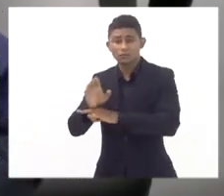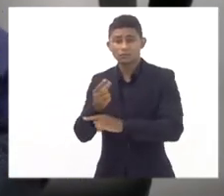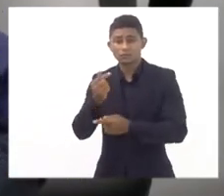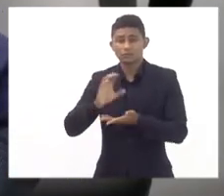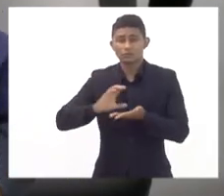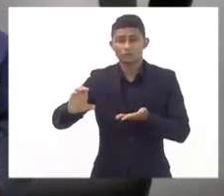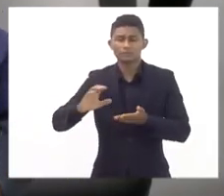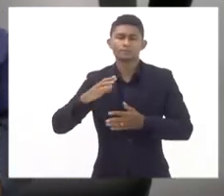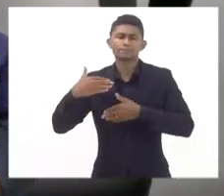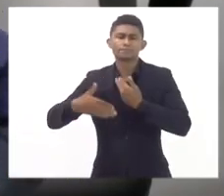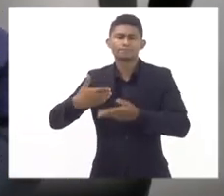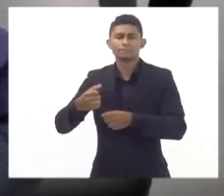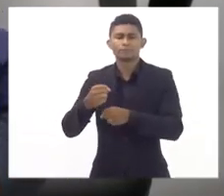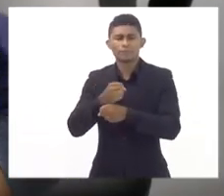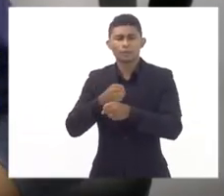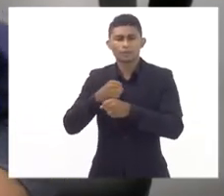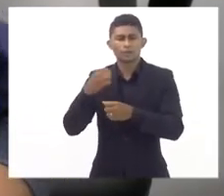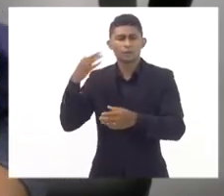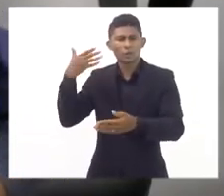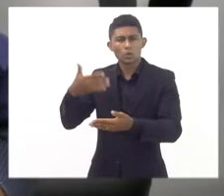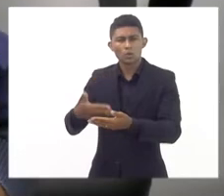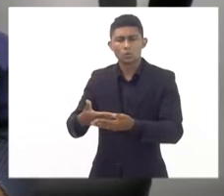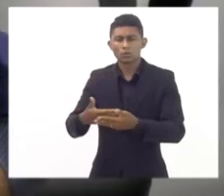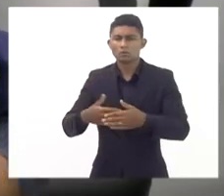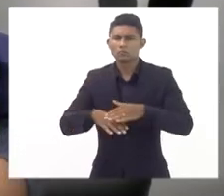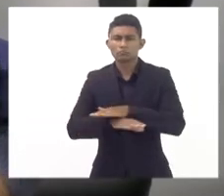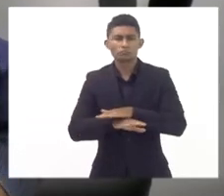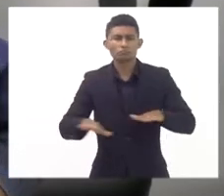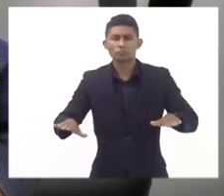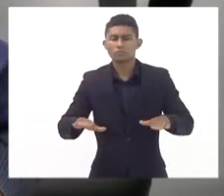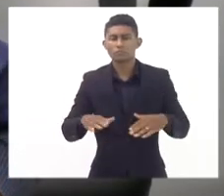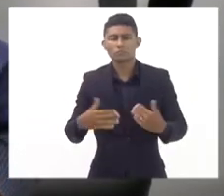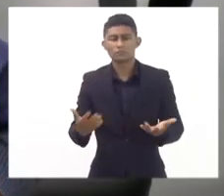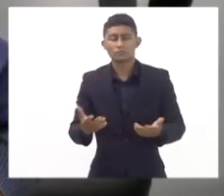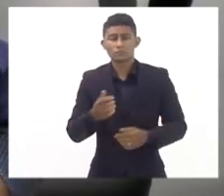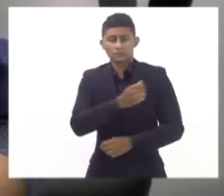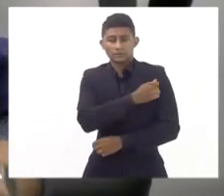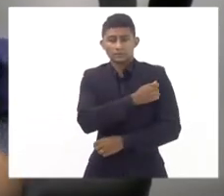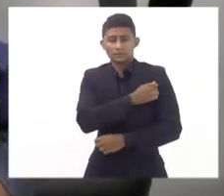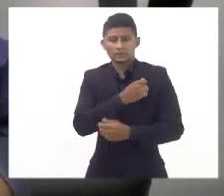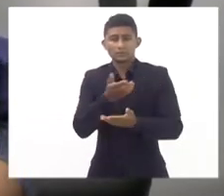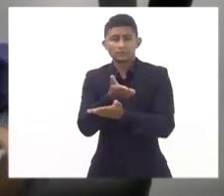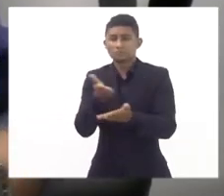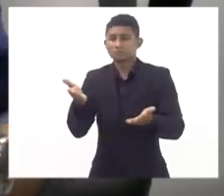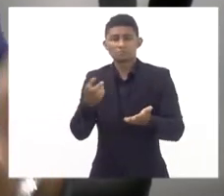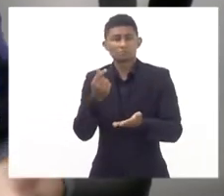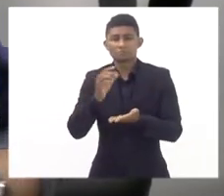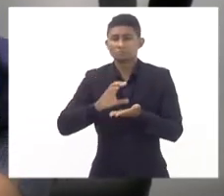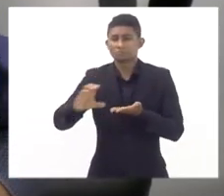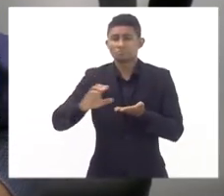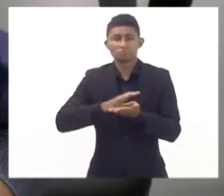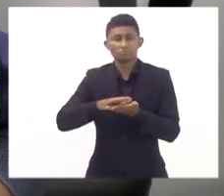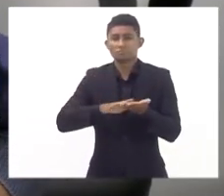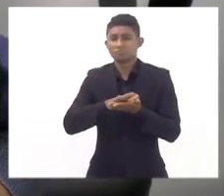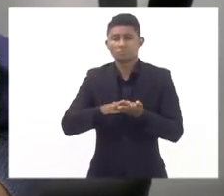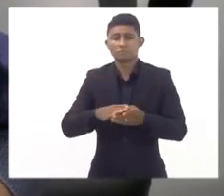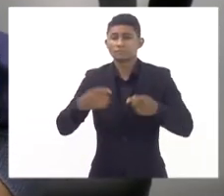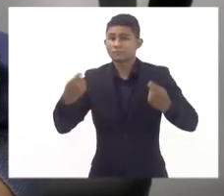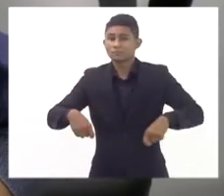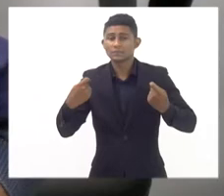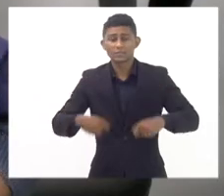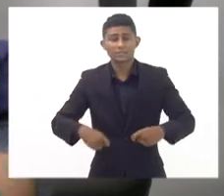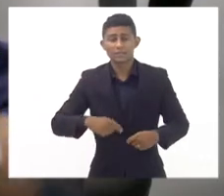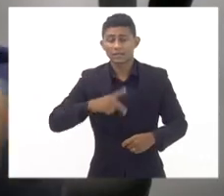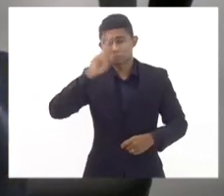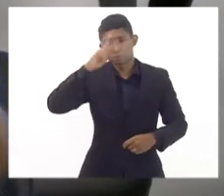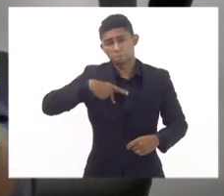cortando orçamento, e aí, hoje, nenhum estudante do subsequente, tendo concomitante do CEFET, tem mais esse dinheiro. Eles têm que tirar dinheiro do próprio